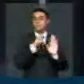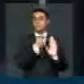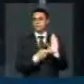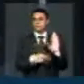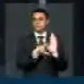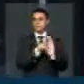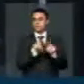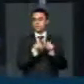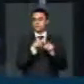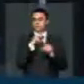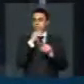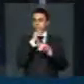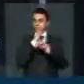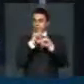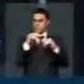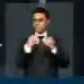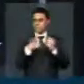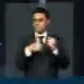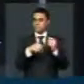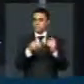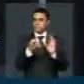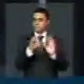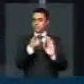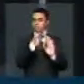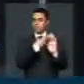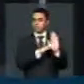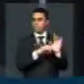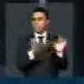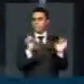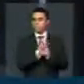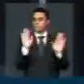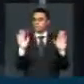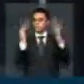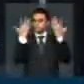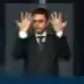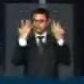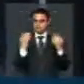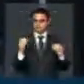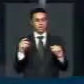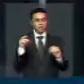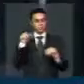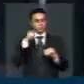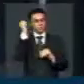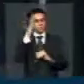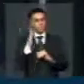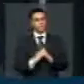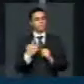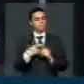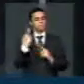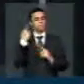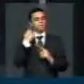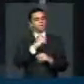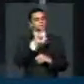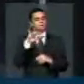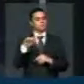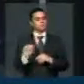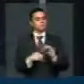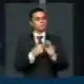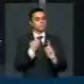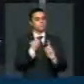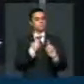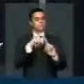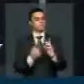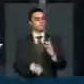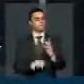que a data esteja no calendário oficial de eventos do Brasil. O Dia do Desafio foi criado em uma